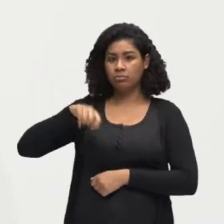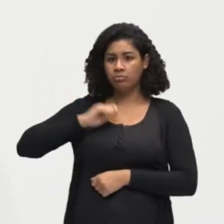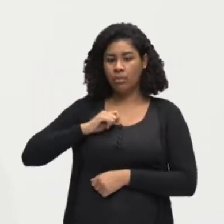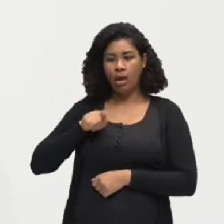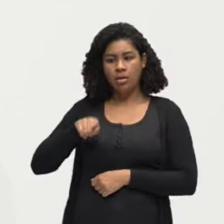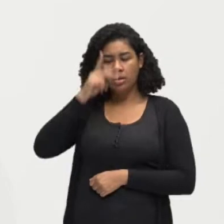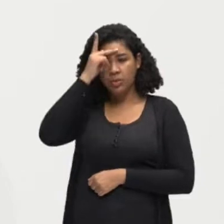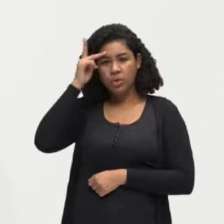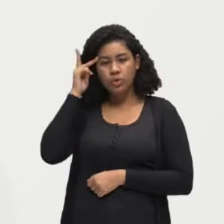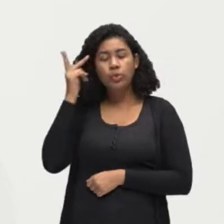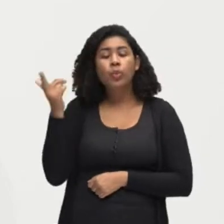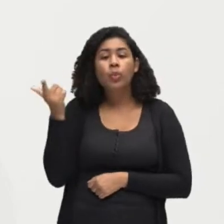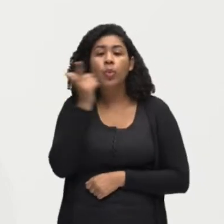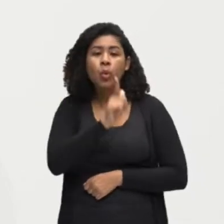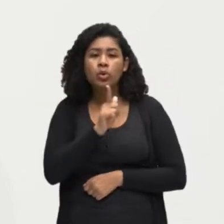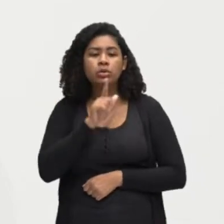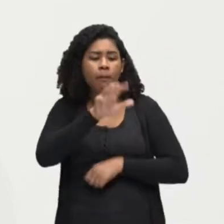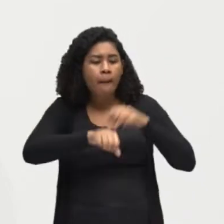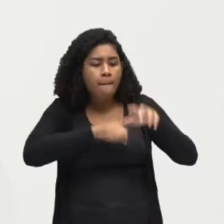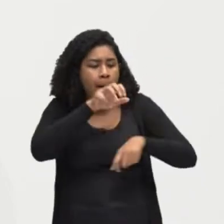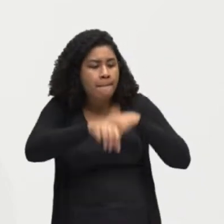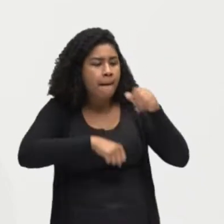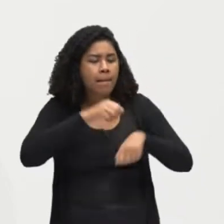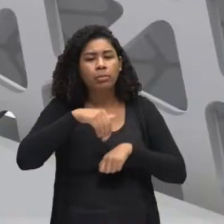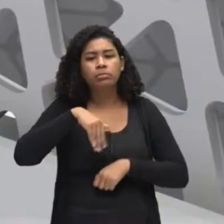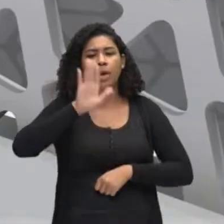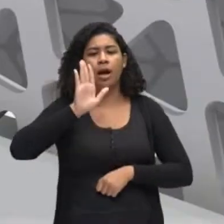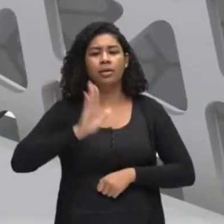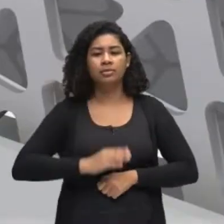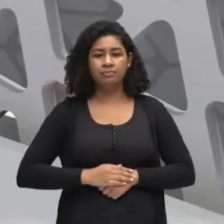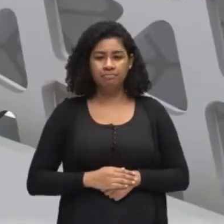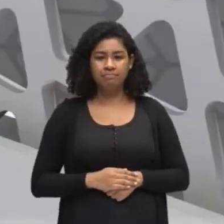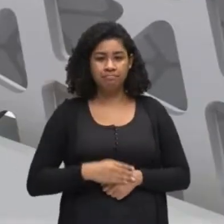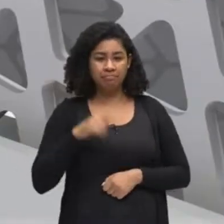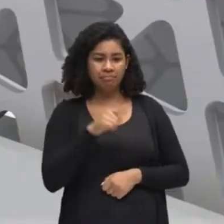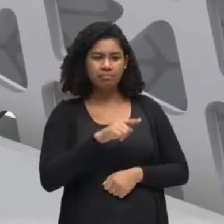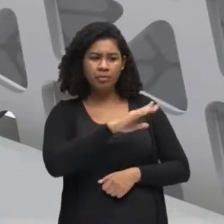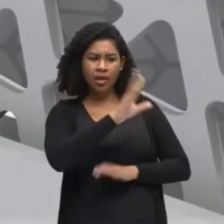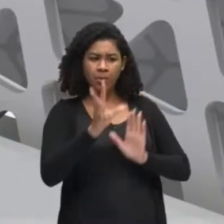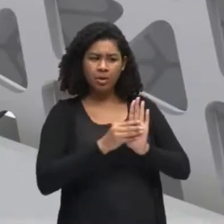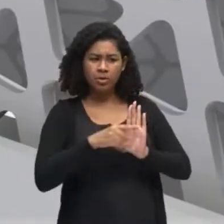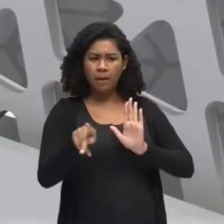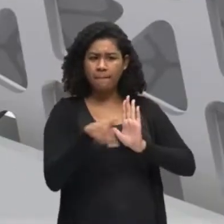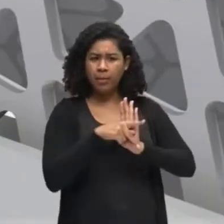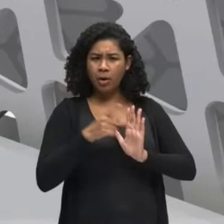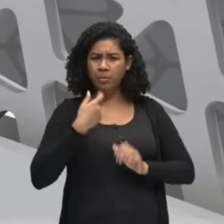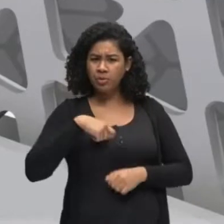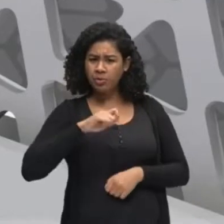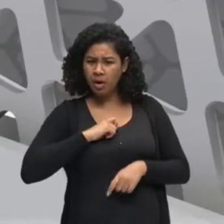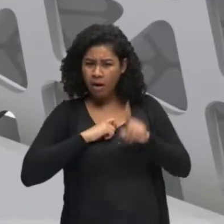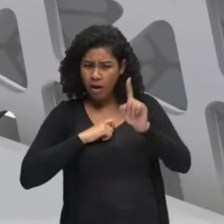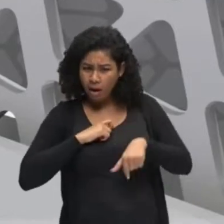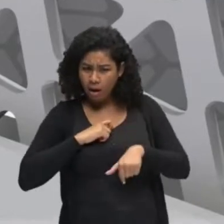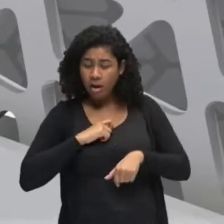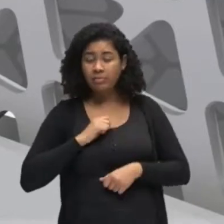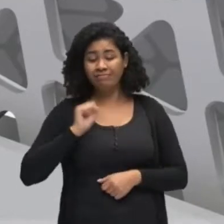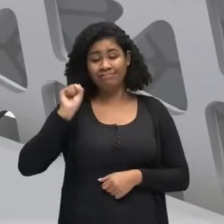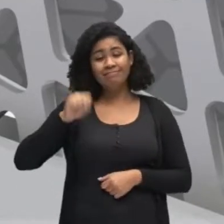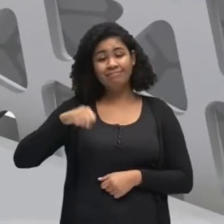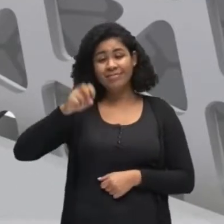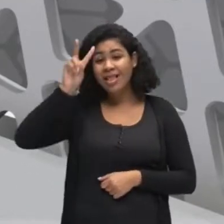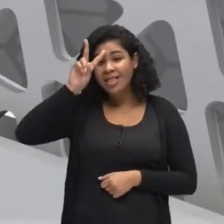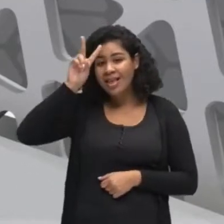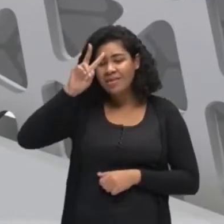entendi, professora. Essa Amazônia, ela era propriamente espanhola? Sim. Lembram do Tratado de Tordesilhas?